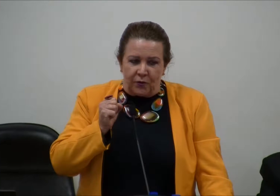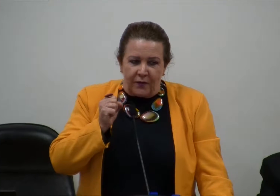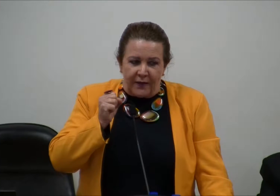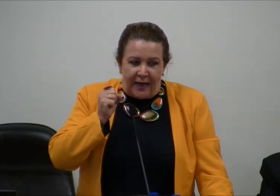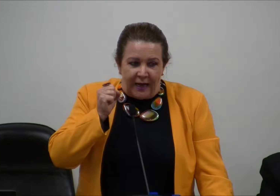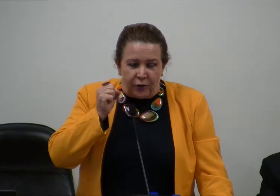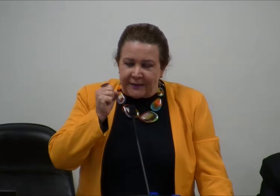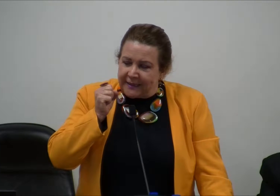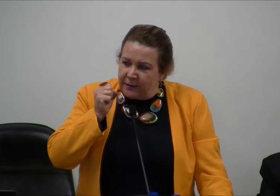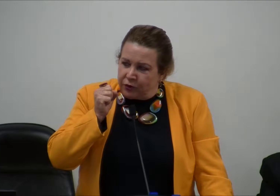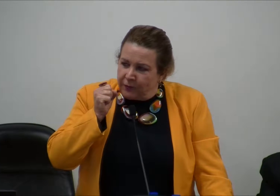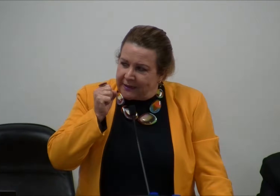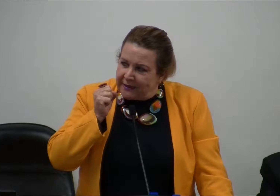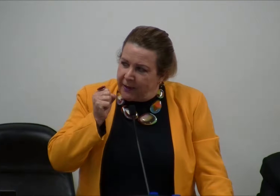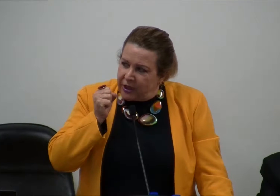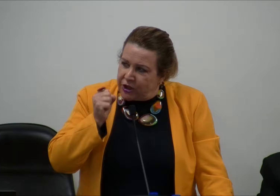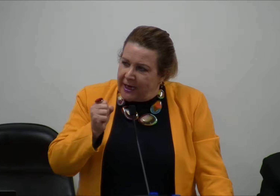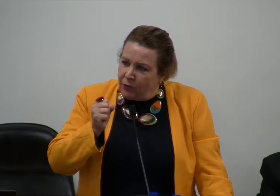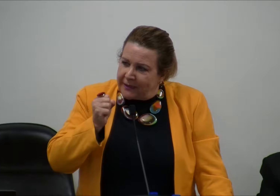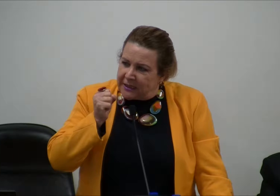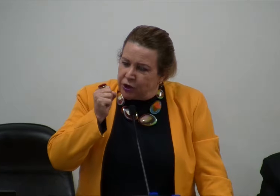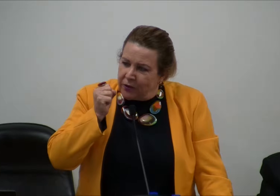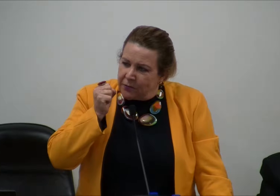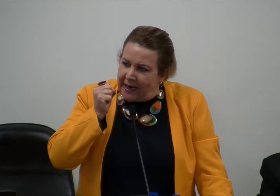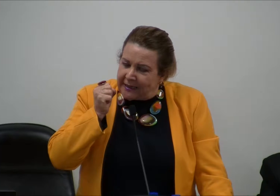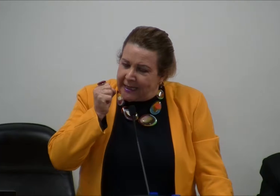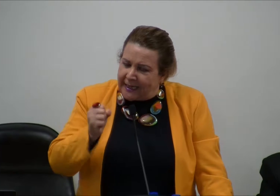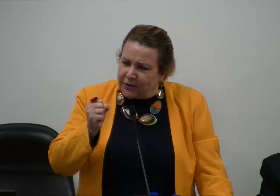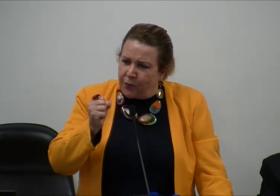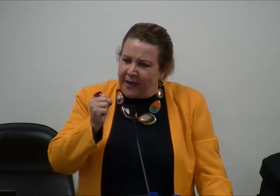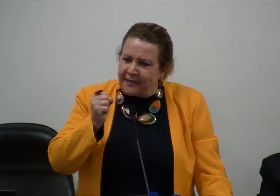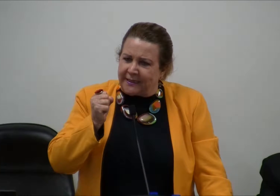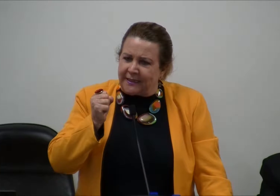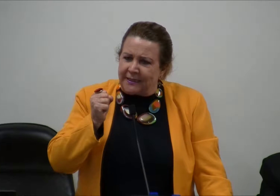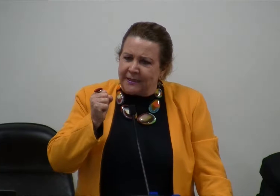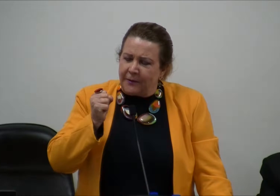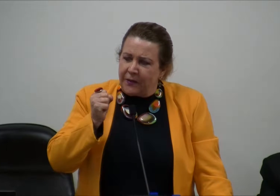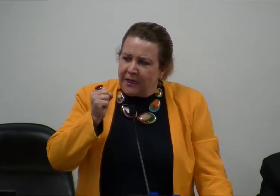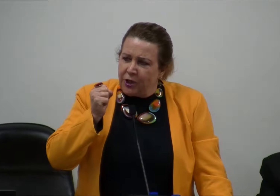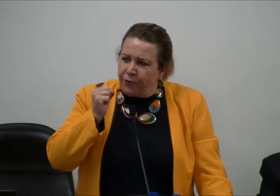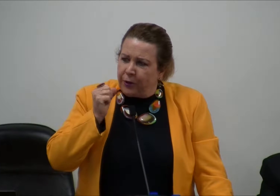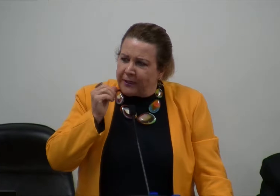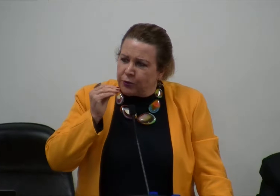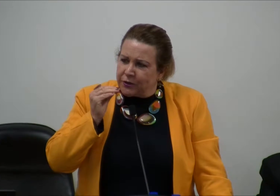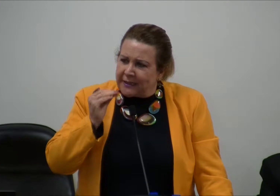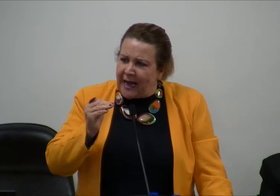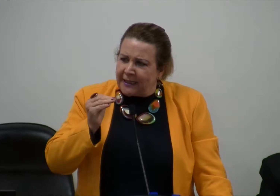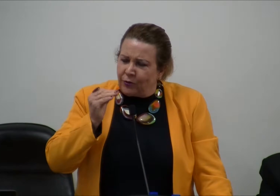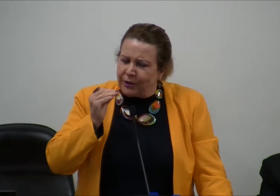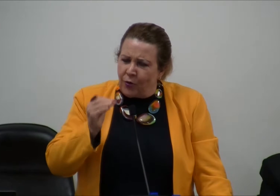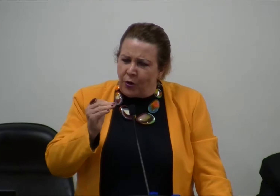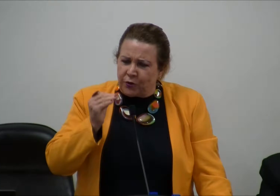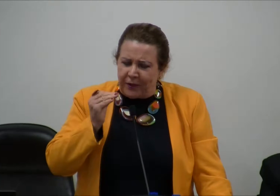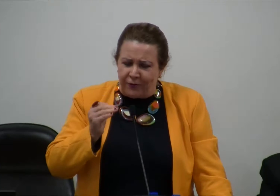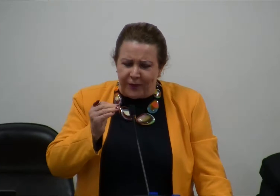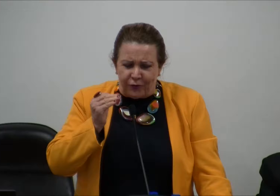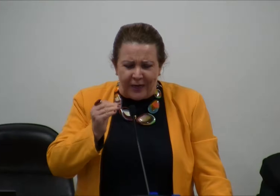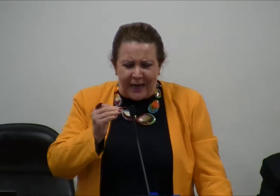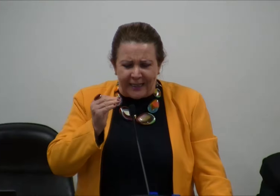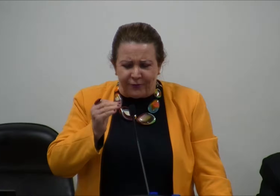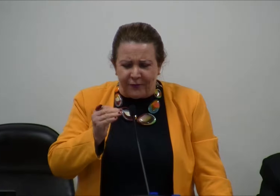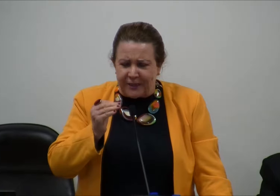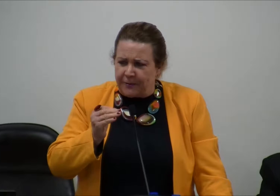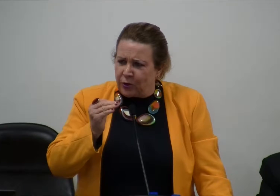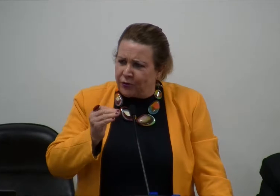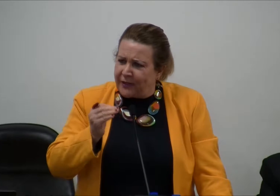batendo. Nós estamos numa região, uma das regiões mais ricas do país. E eu fico assustada quando eu ouço o prefeito